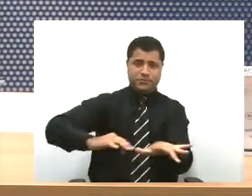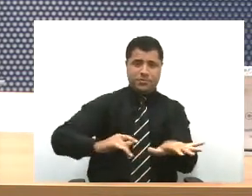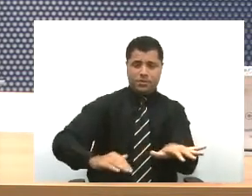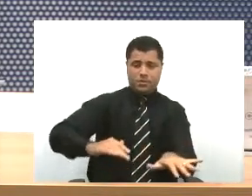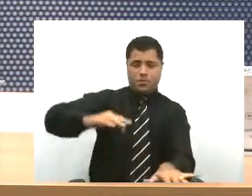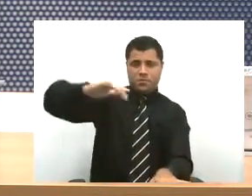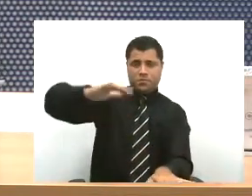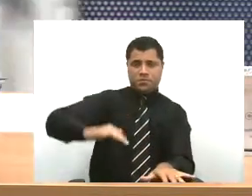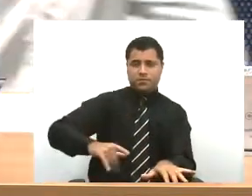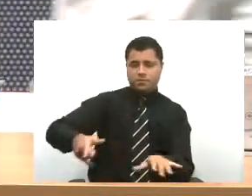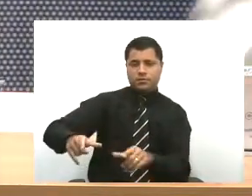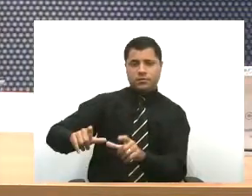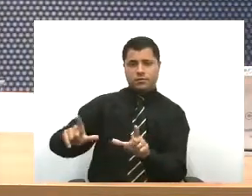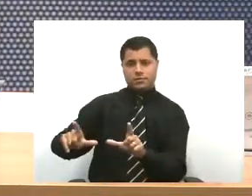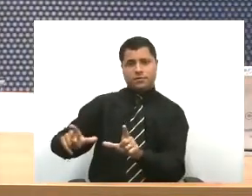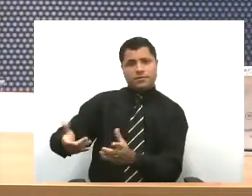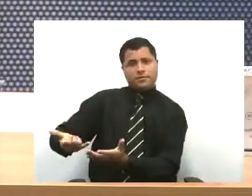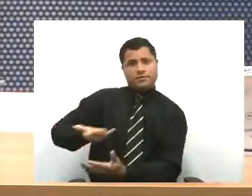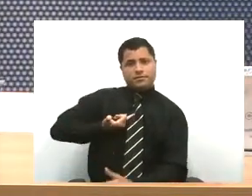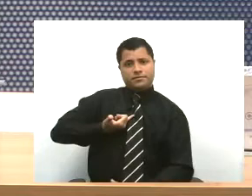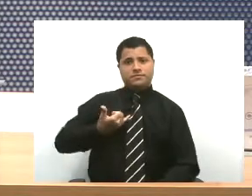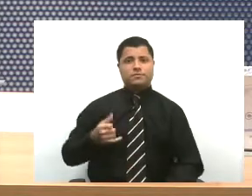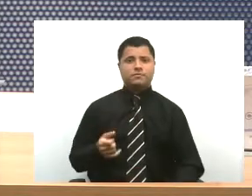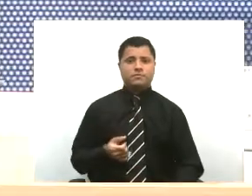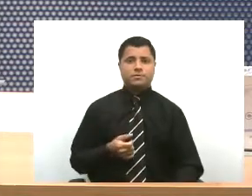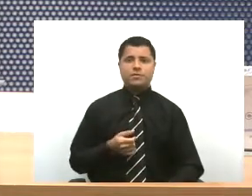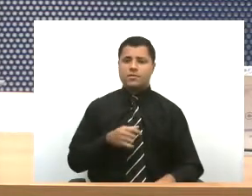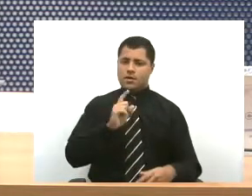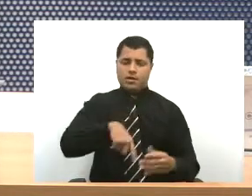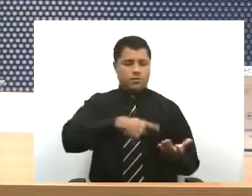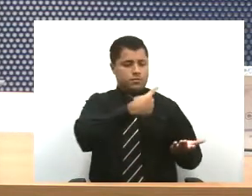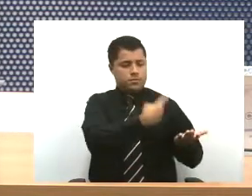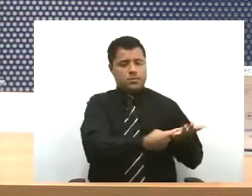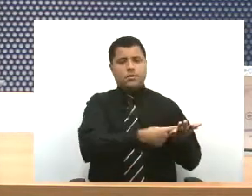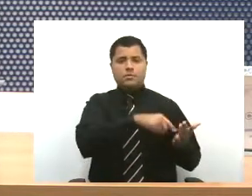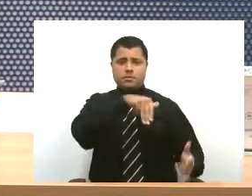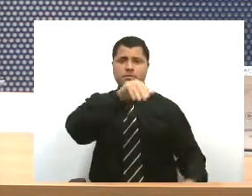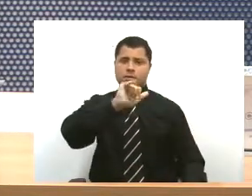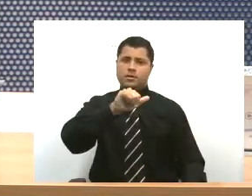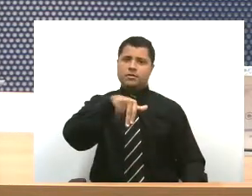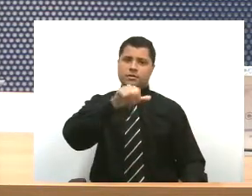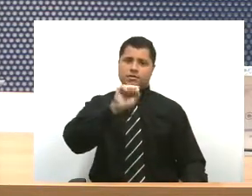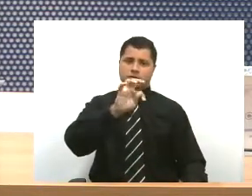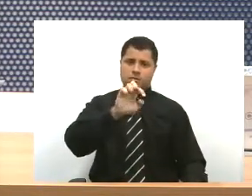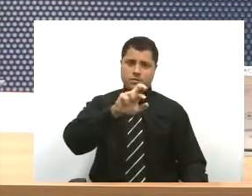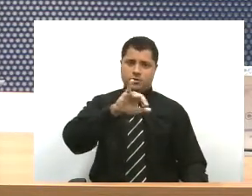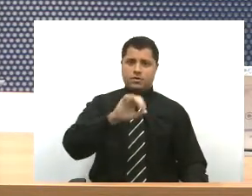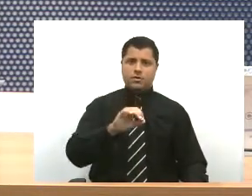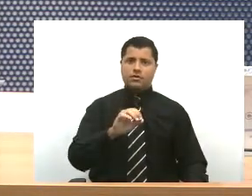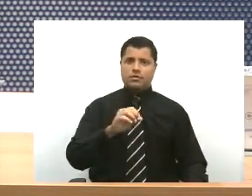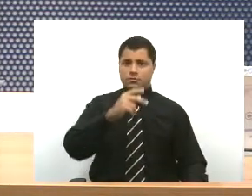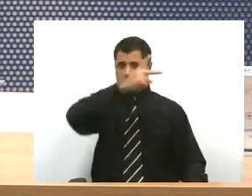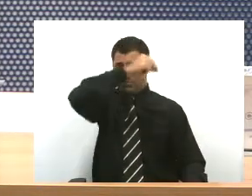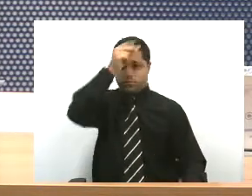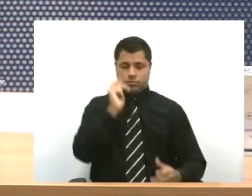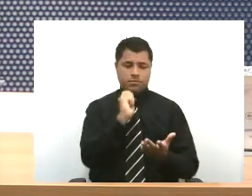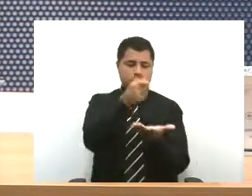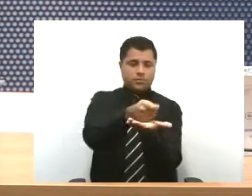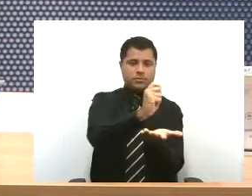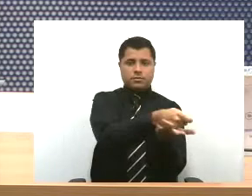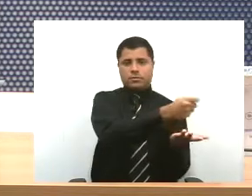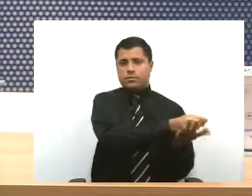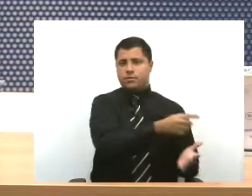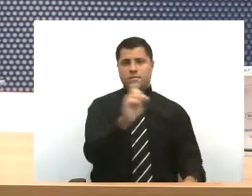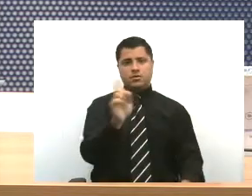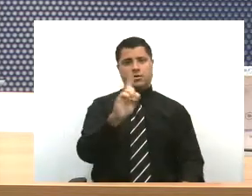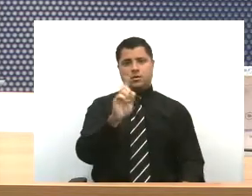pluviômetros, senhores, é uma parceria, não será pago nada pela prefeitura, e a manutenção e a prevenção desse equipamento será dada